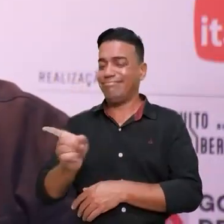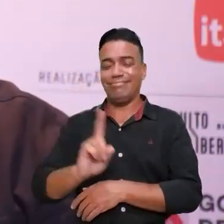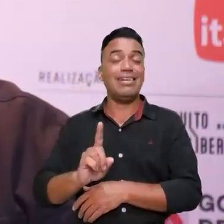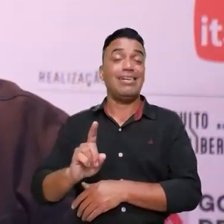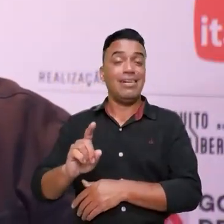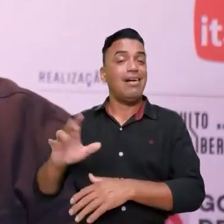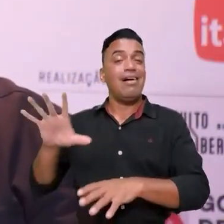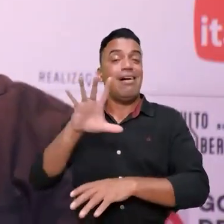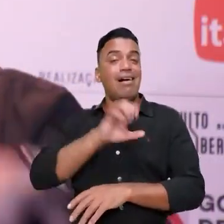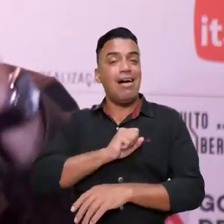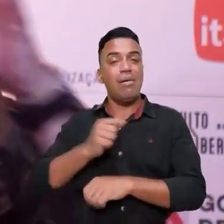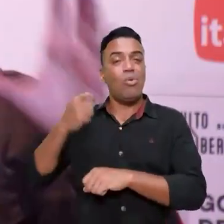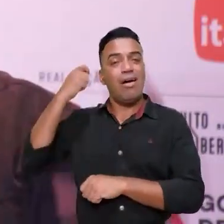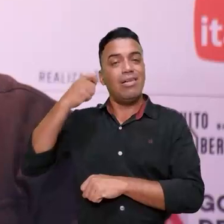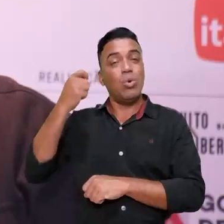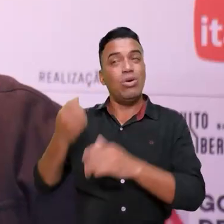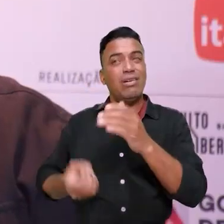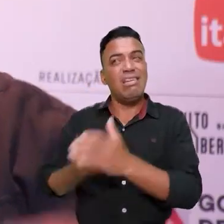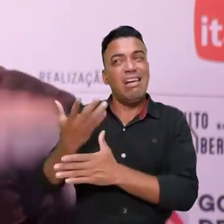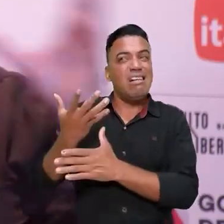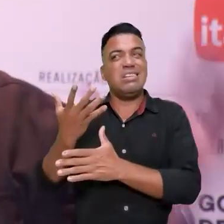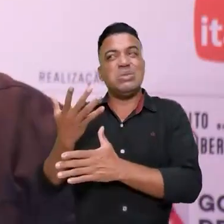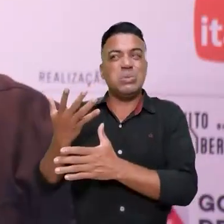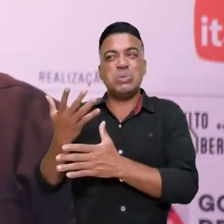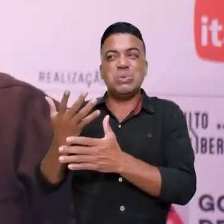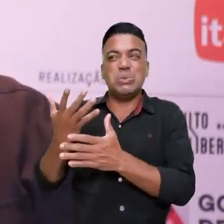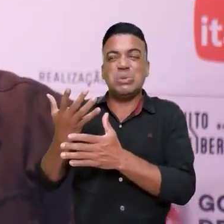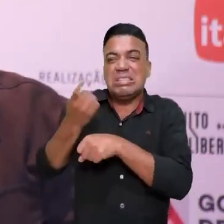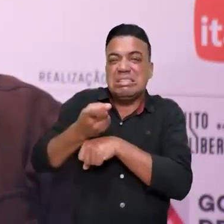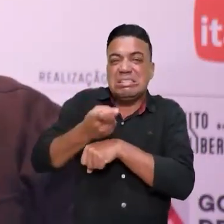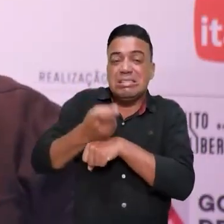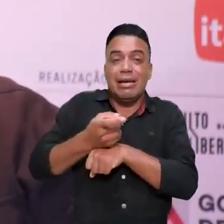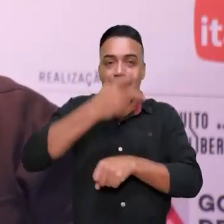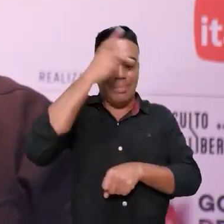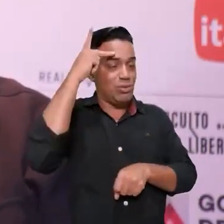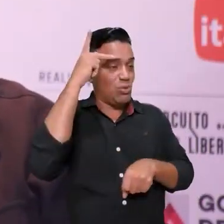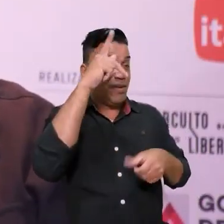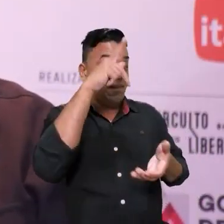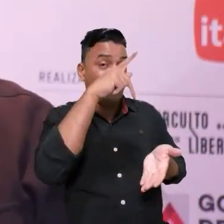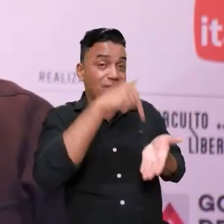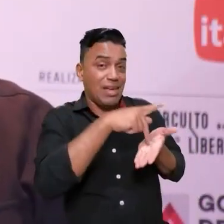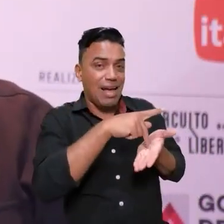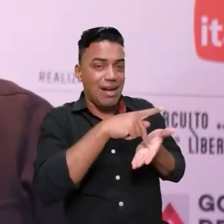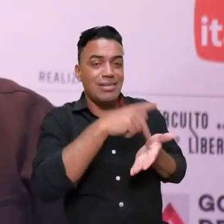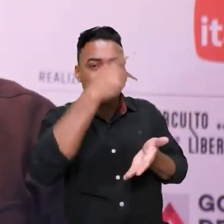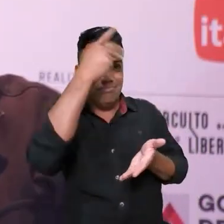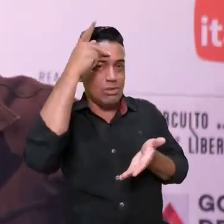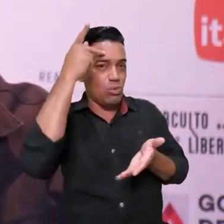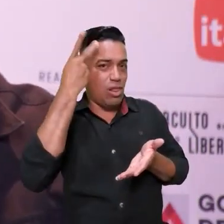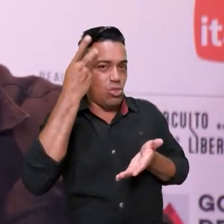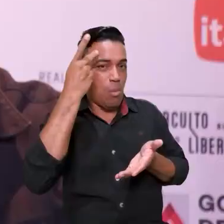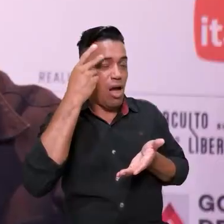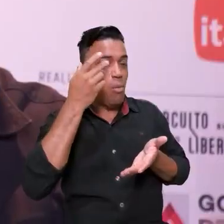amo os atores, mas os atores já vão criando uma casca, vão criando uma coisa. Gente de verdade, eu prefiro treinar uma gente de verdade para